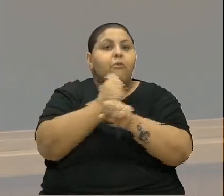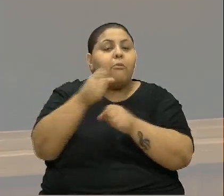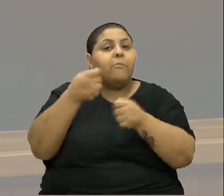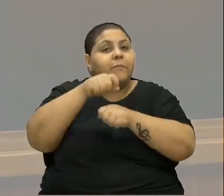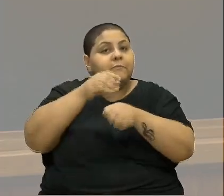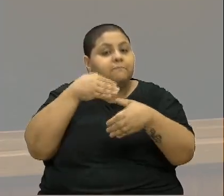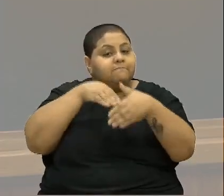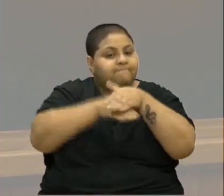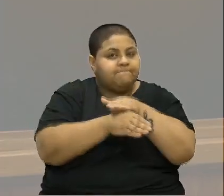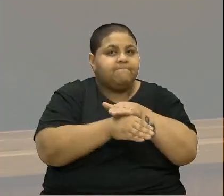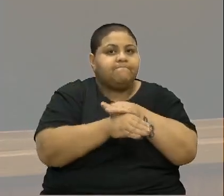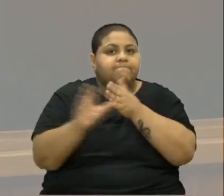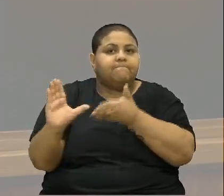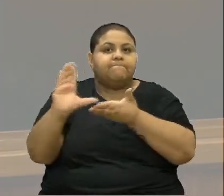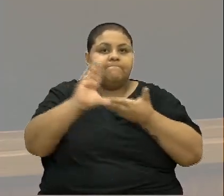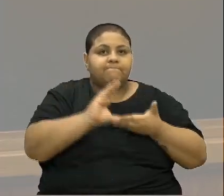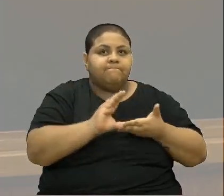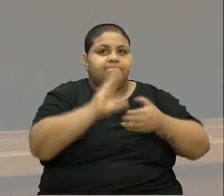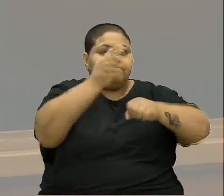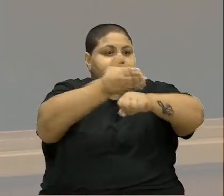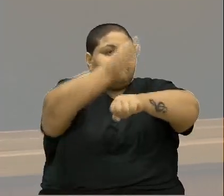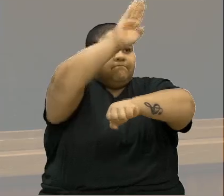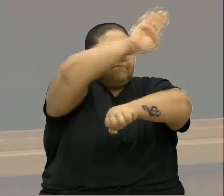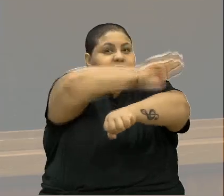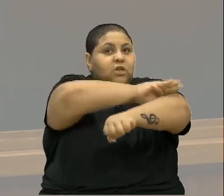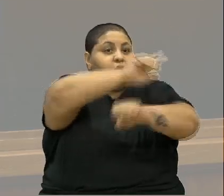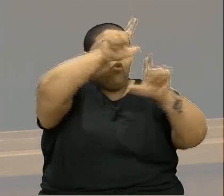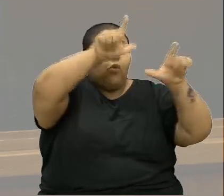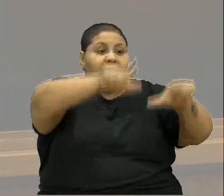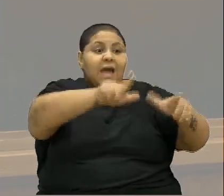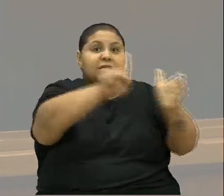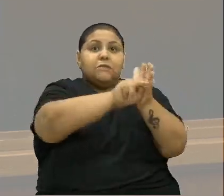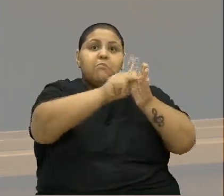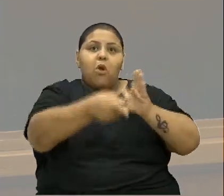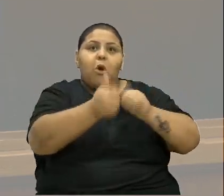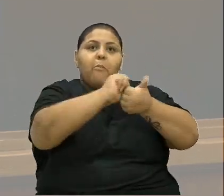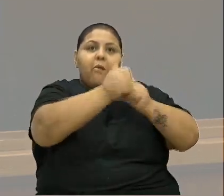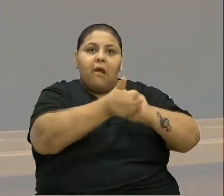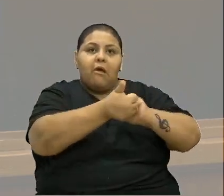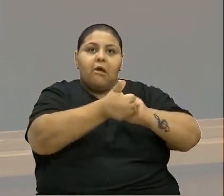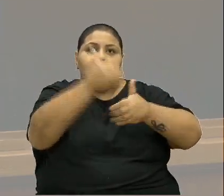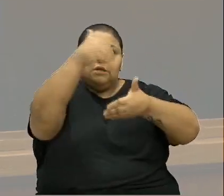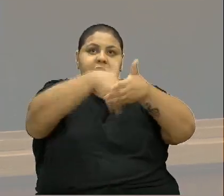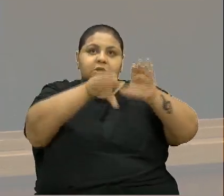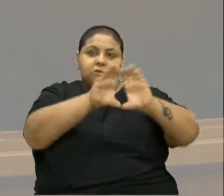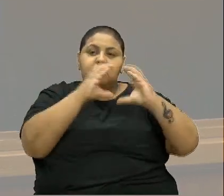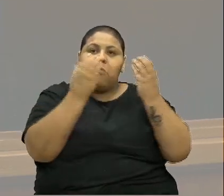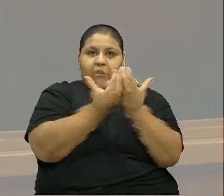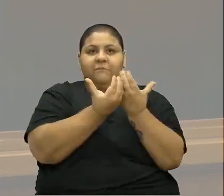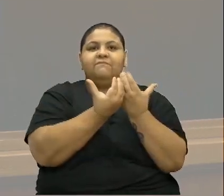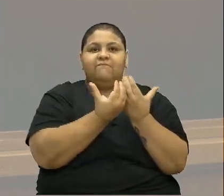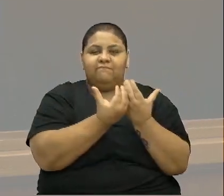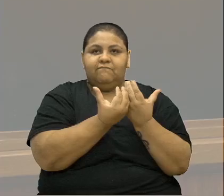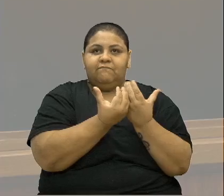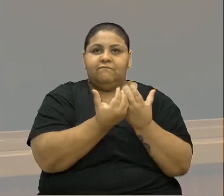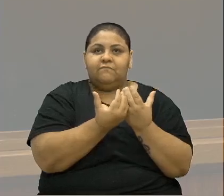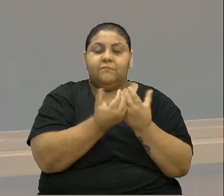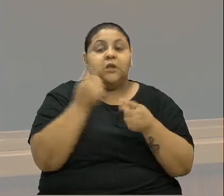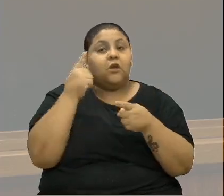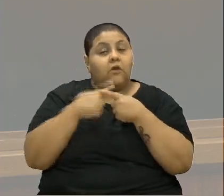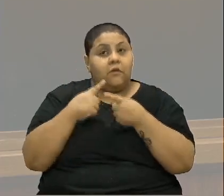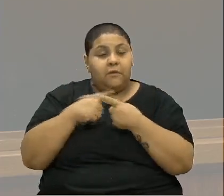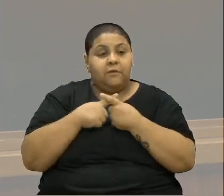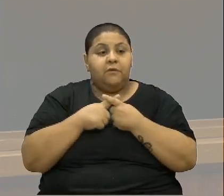também em quadras, em espaços nas comunidades para a prática de esporte. Porque